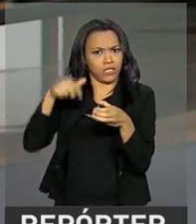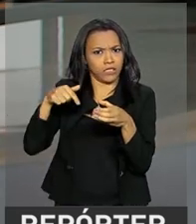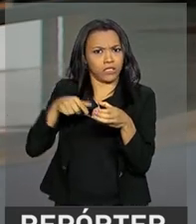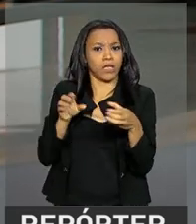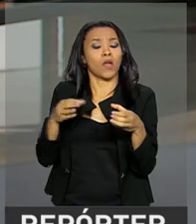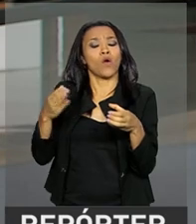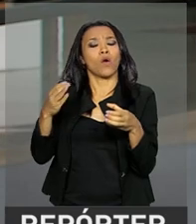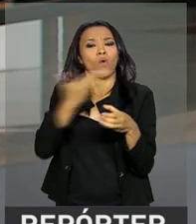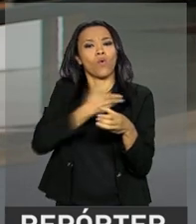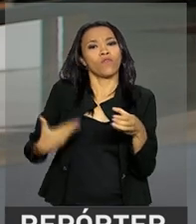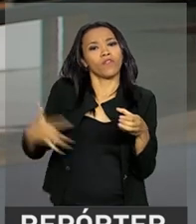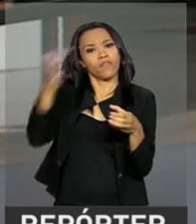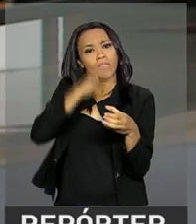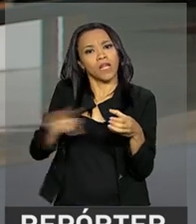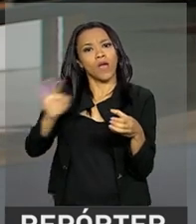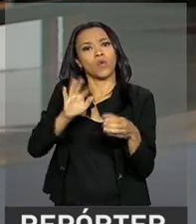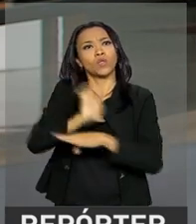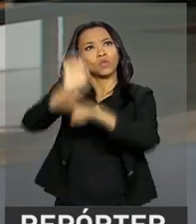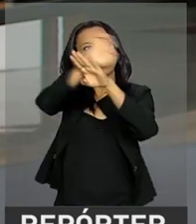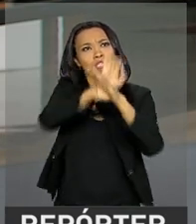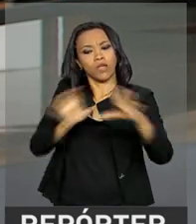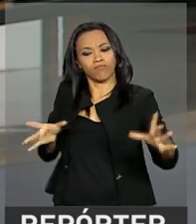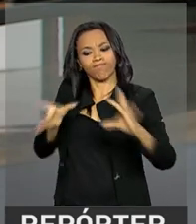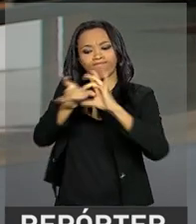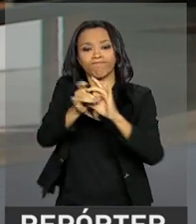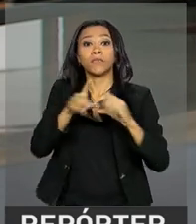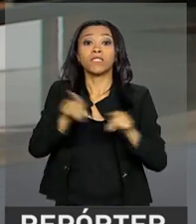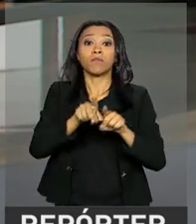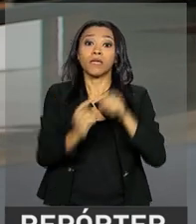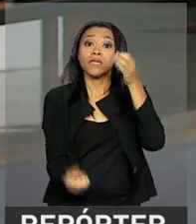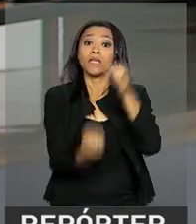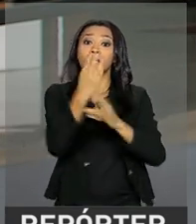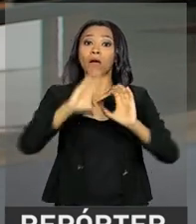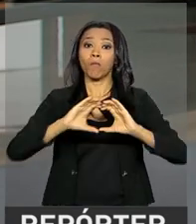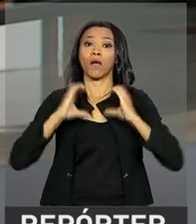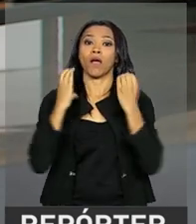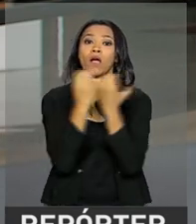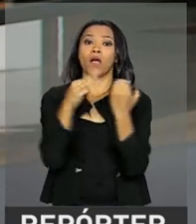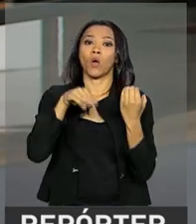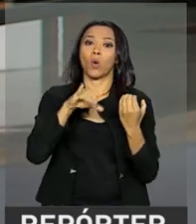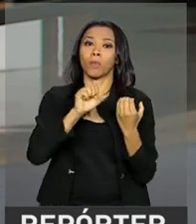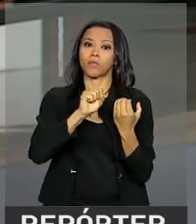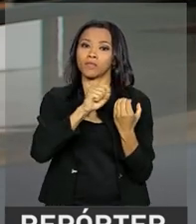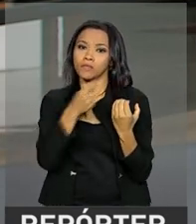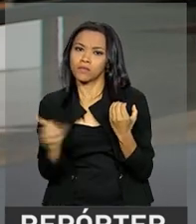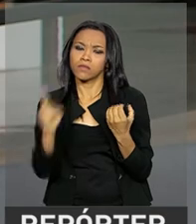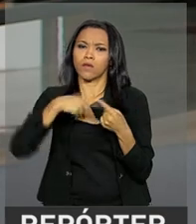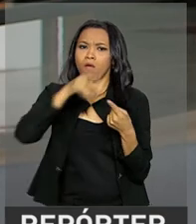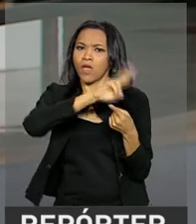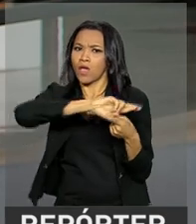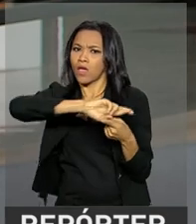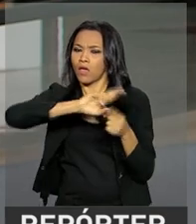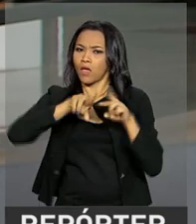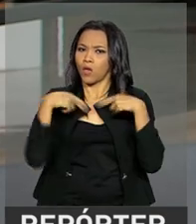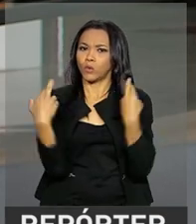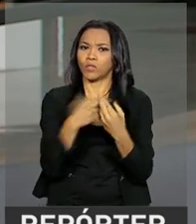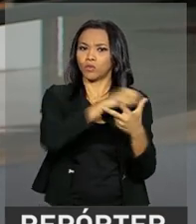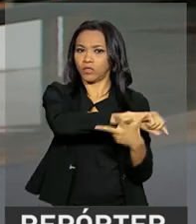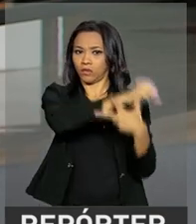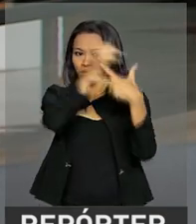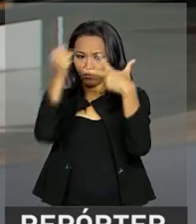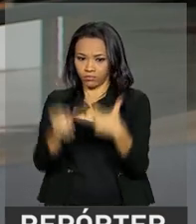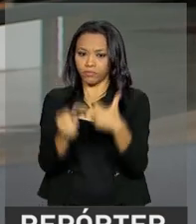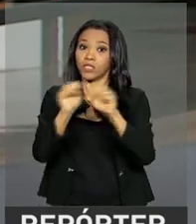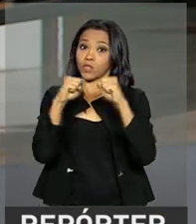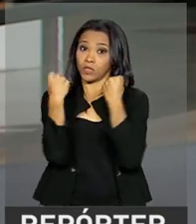entre o governo federal e os estados a criação de uma comissão para a reforma penitenciário que vai unir aí os três poderes e também a sociedade